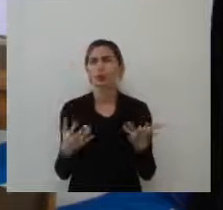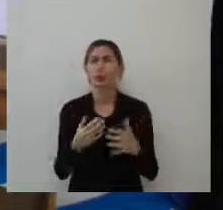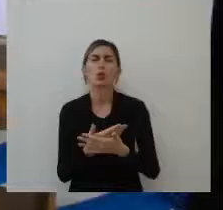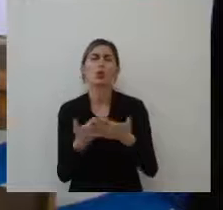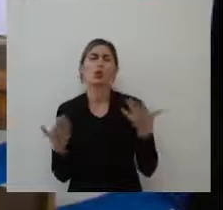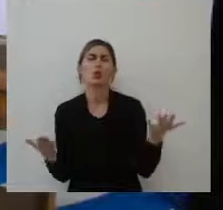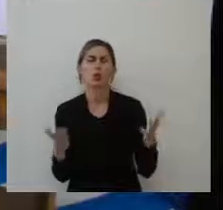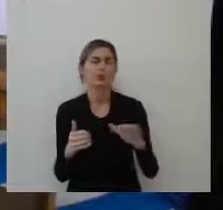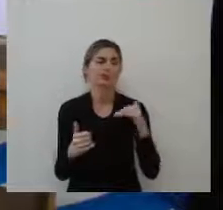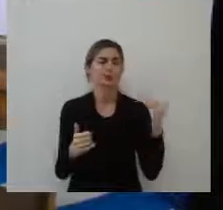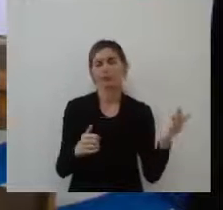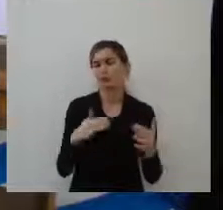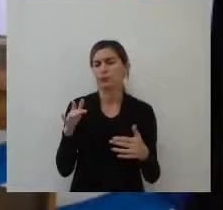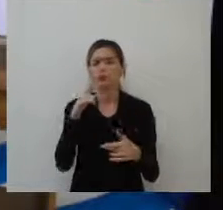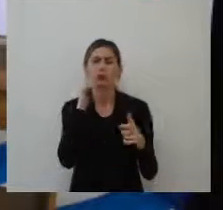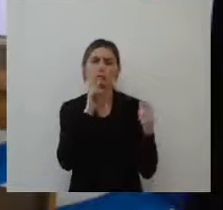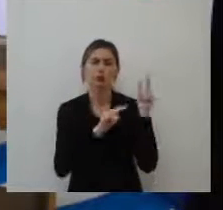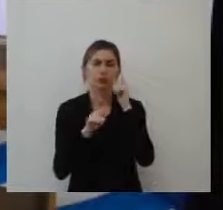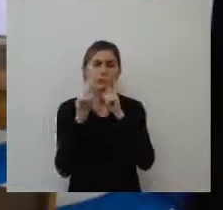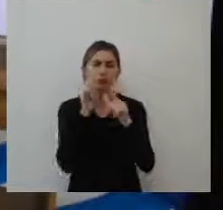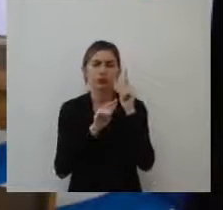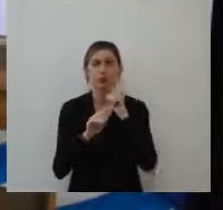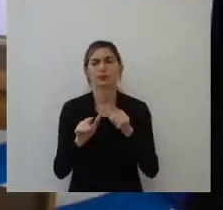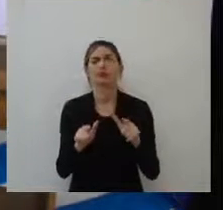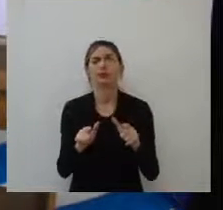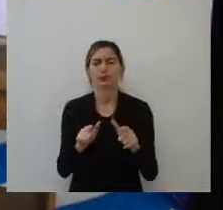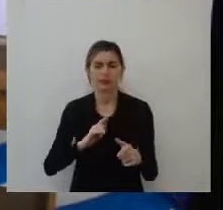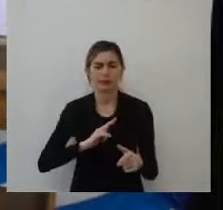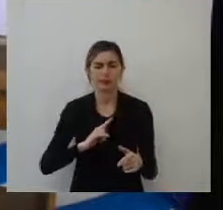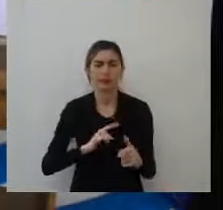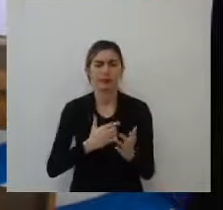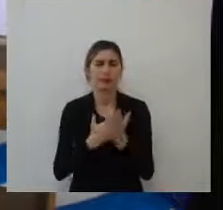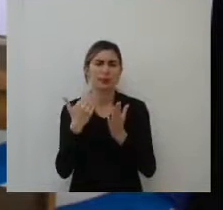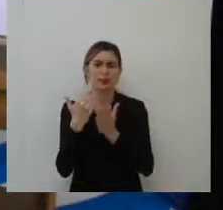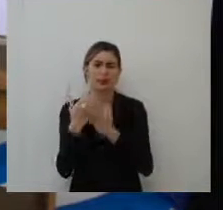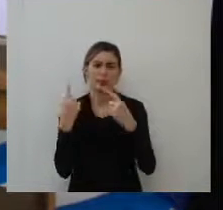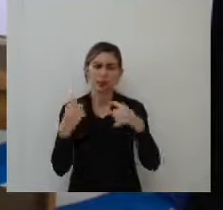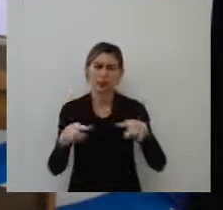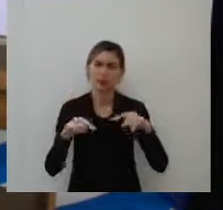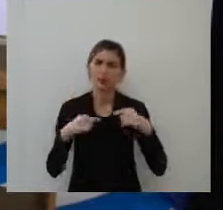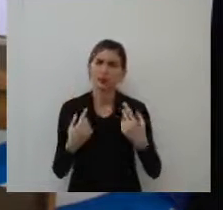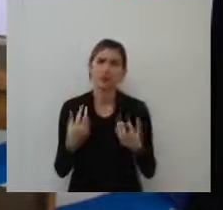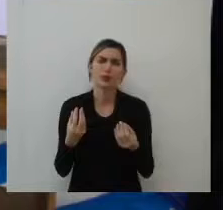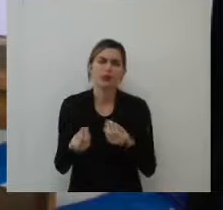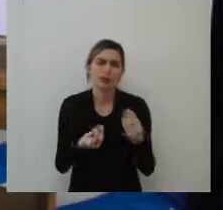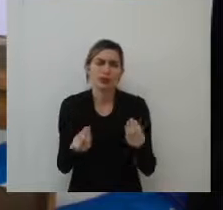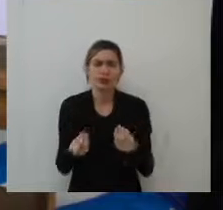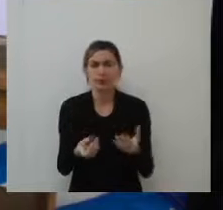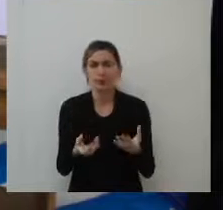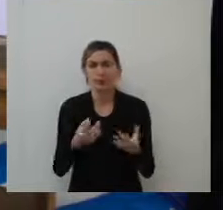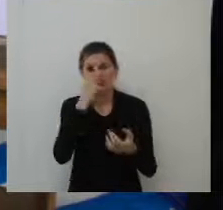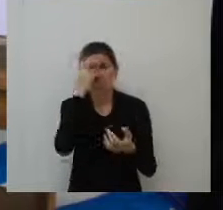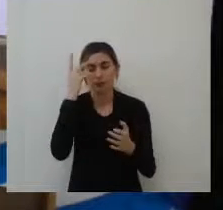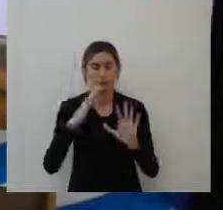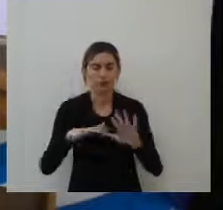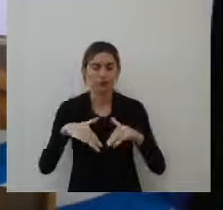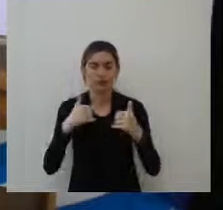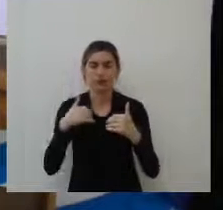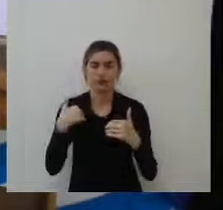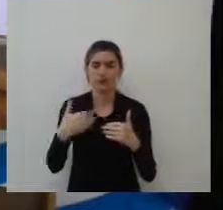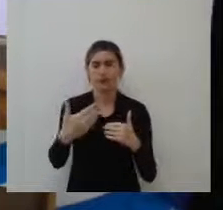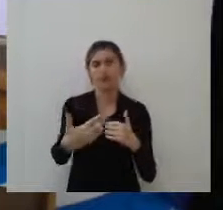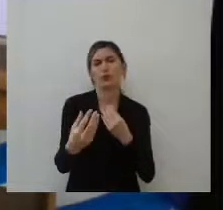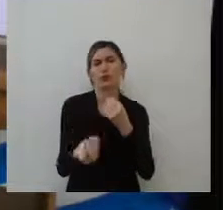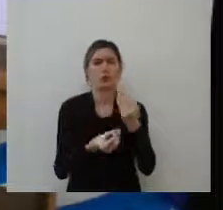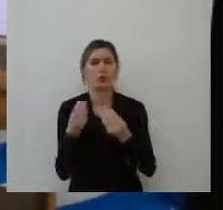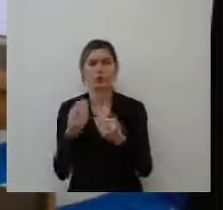qual o lado que você consegue estar, tá? Qual o lado que tem mais prós e contras, tá? Você consegue se tornar uma pessoa melhor através de